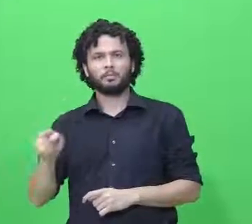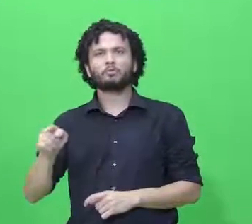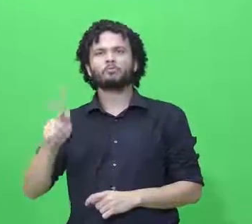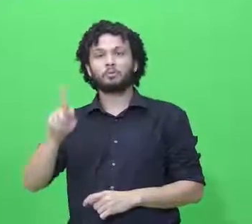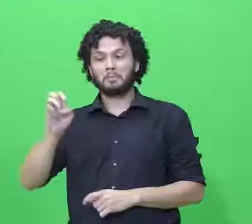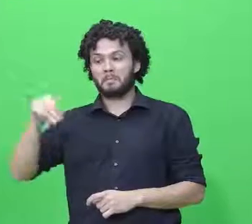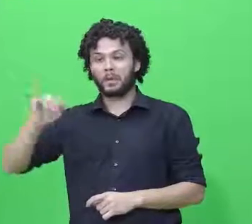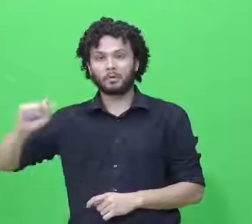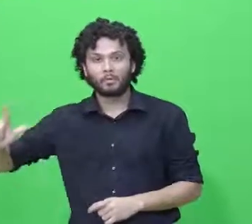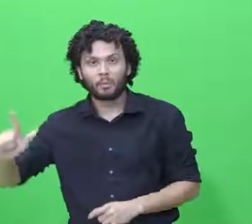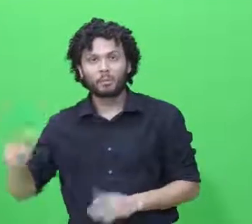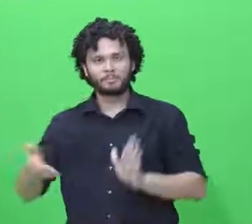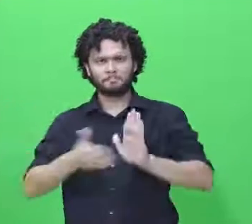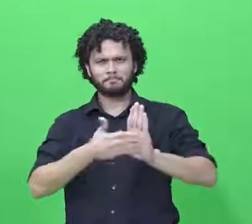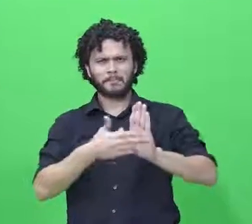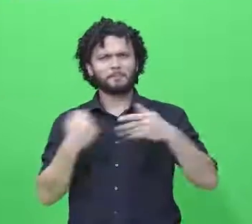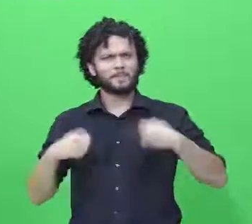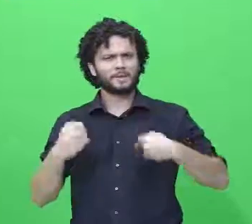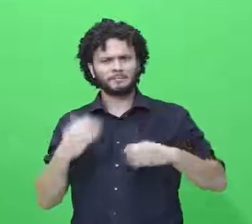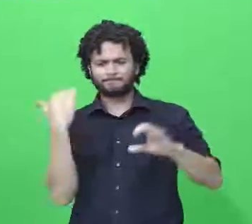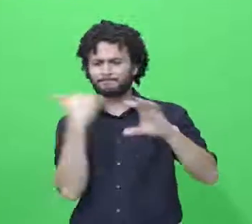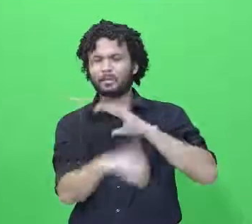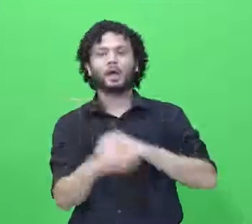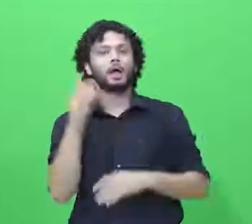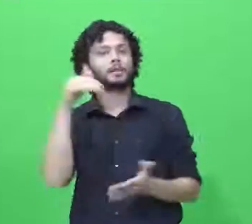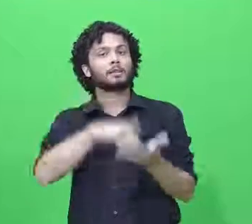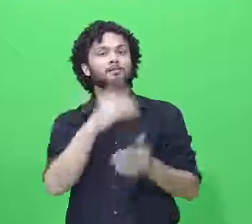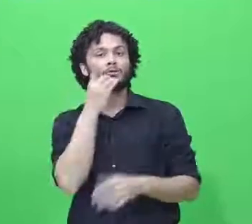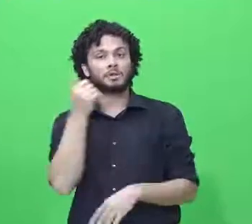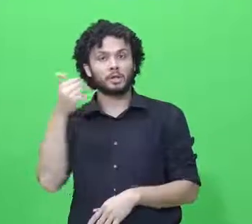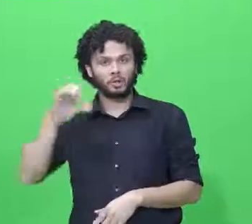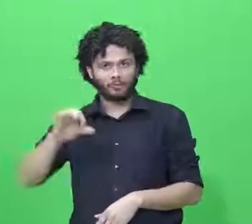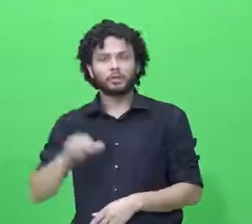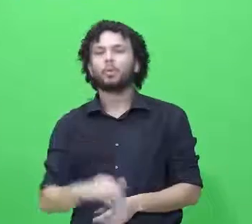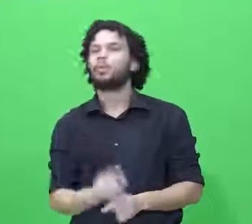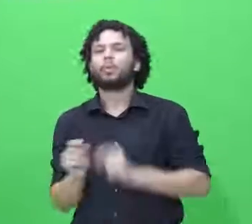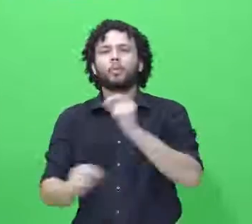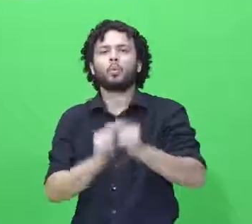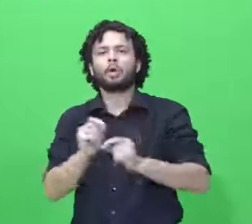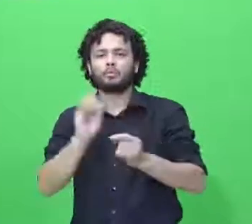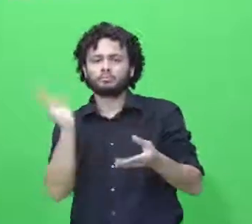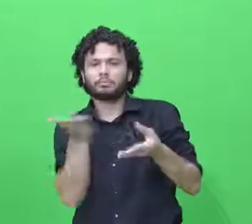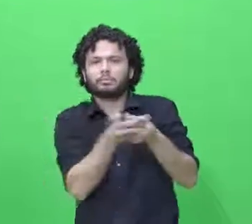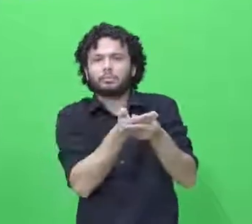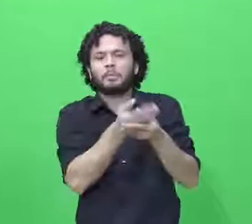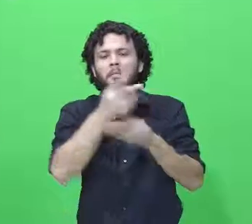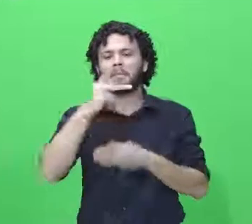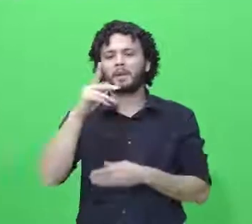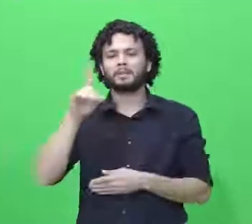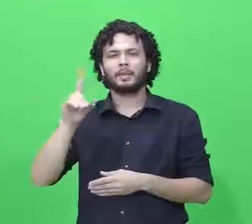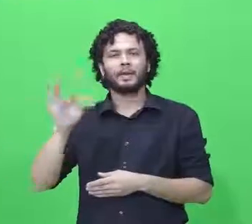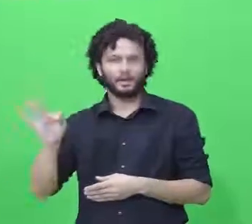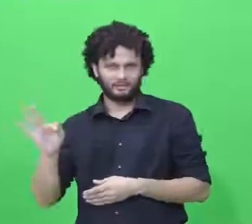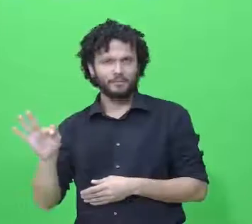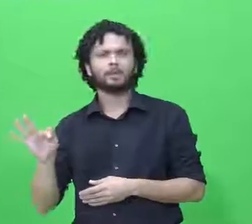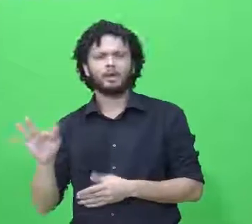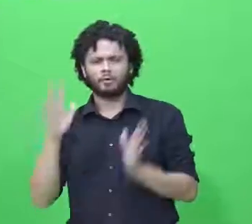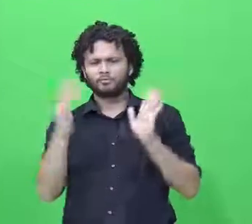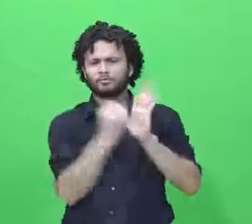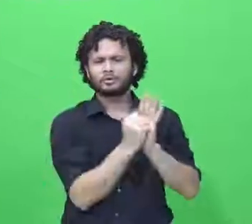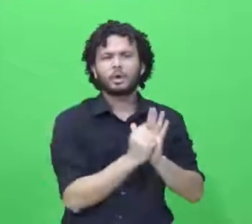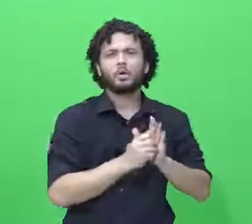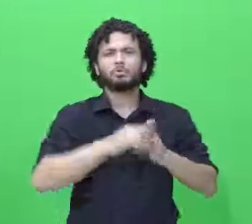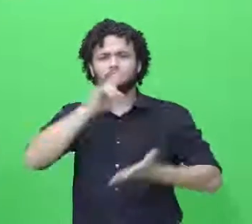amazonas.pjb2016@gmail.com. Todas as propostas têm que ser enviadas nessa data através de PDF, né? A ficha de inscrição, os documentos,